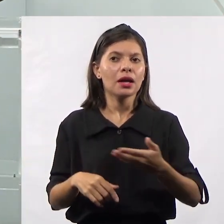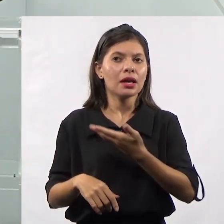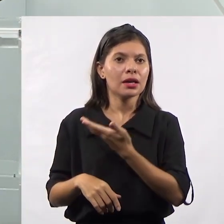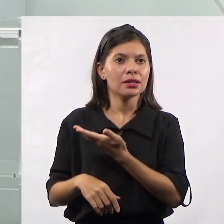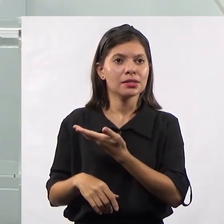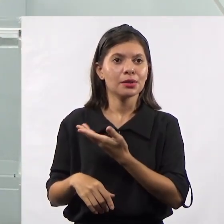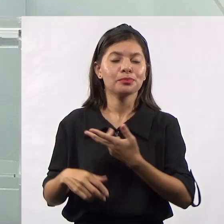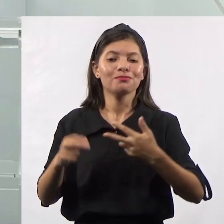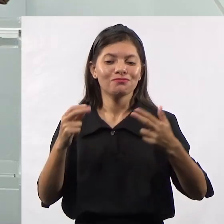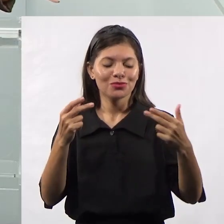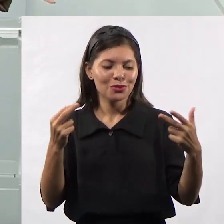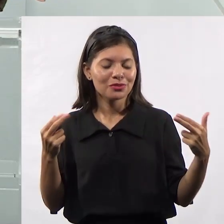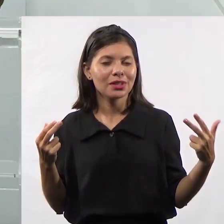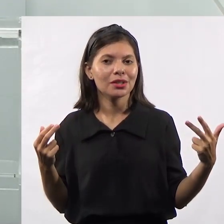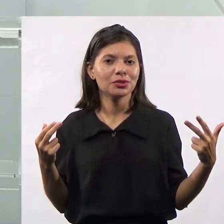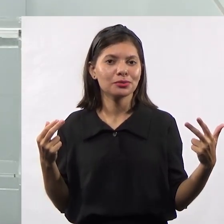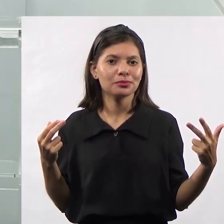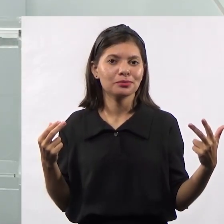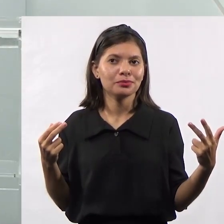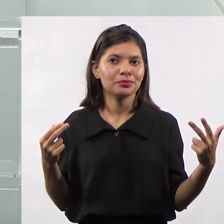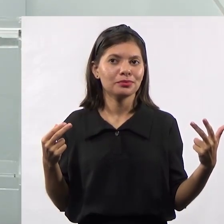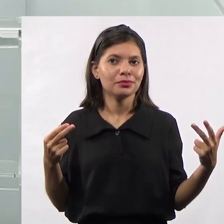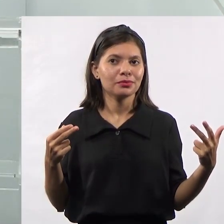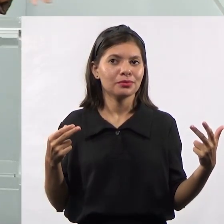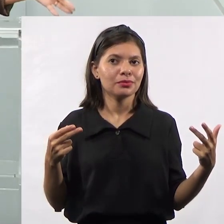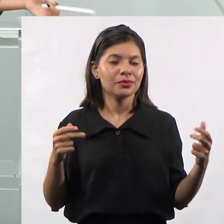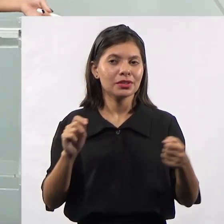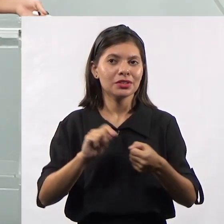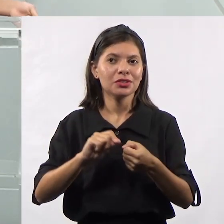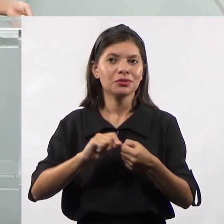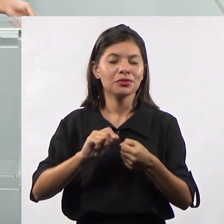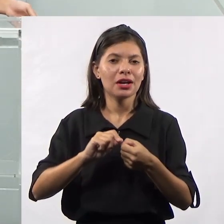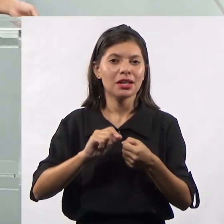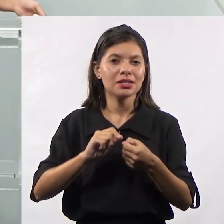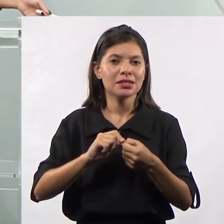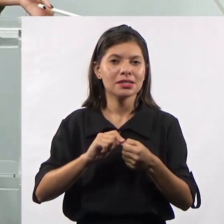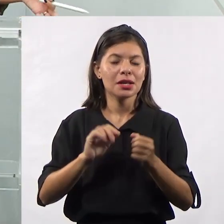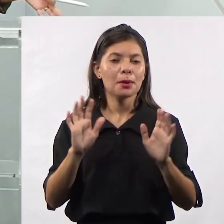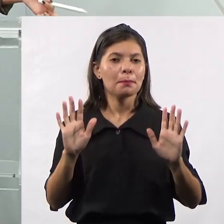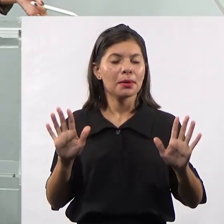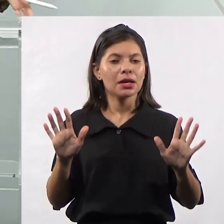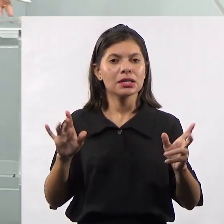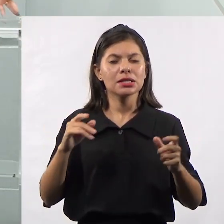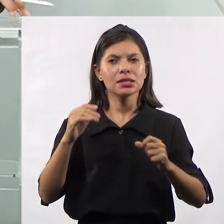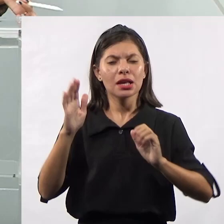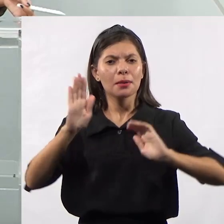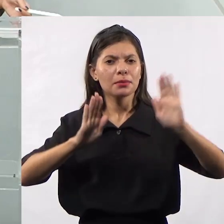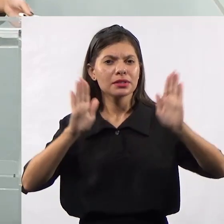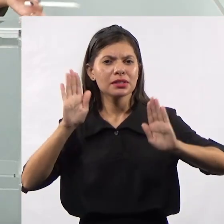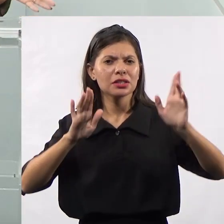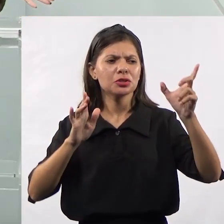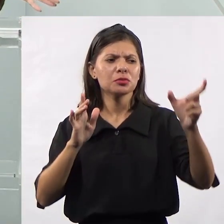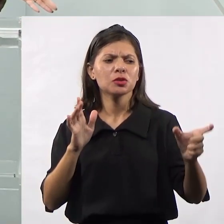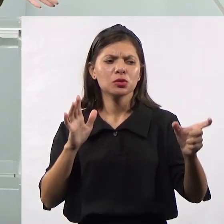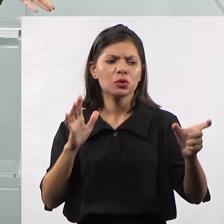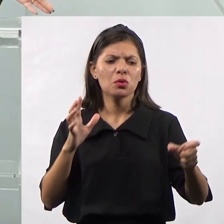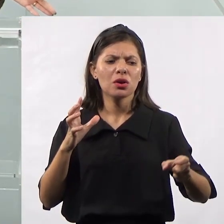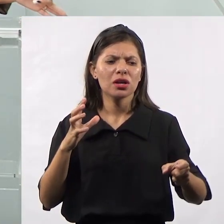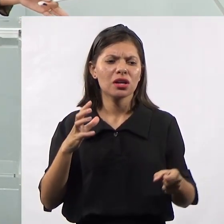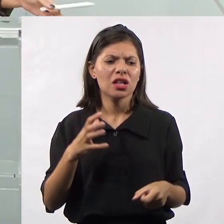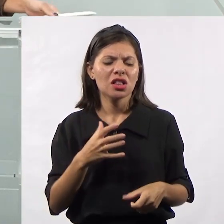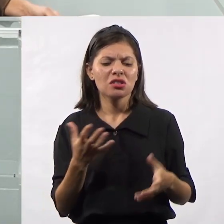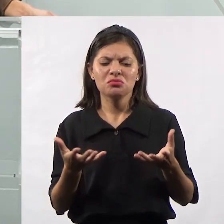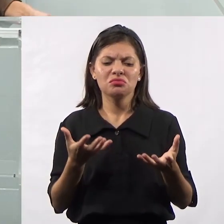foi uma novidade, né? A gente faz a habilitação, beleza, mas aí um licitante está